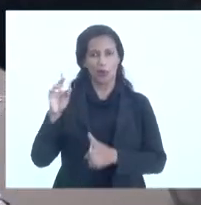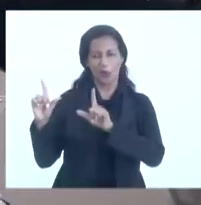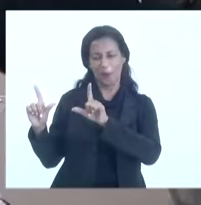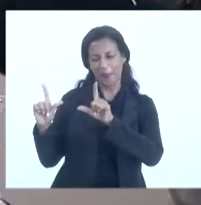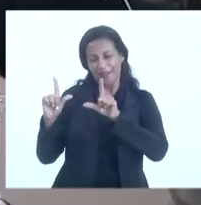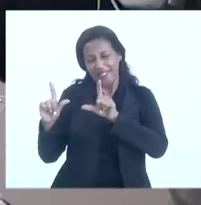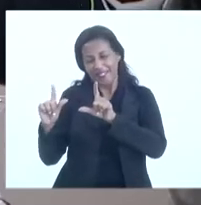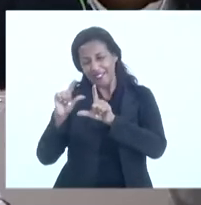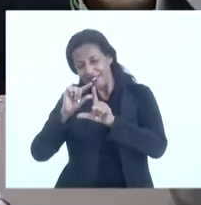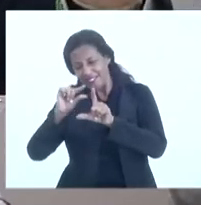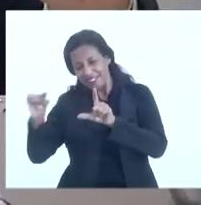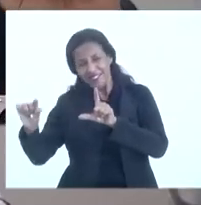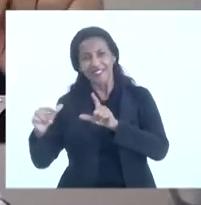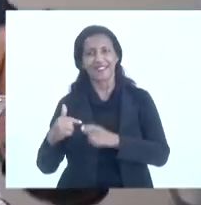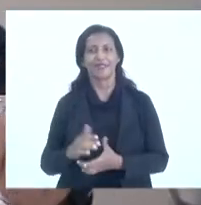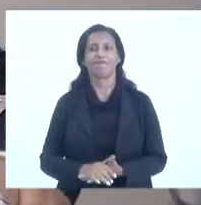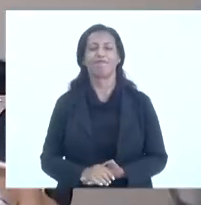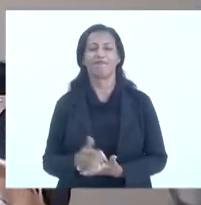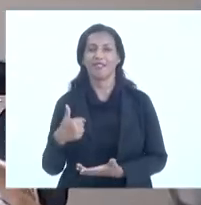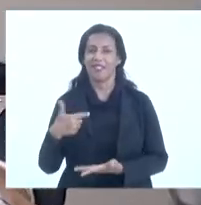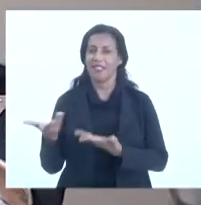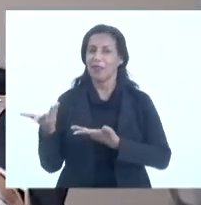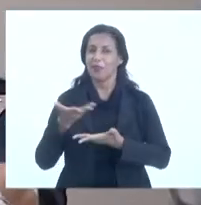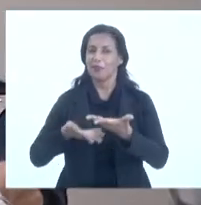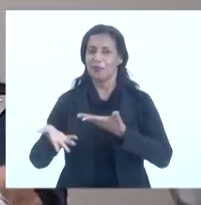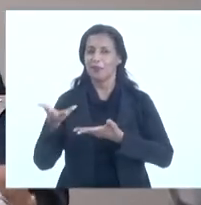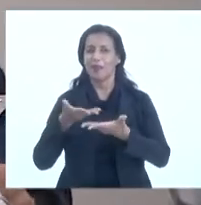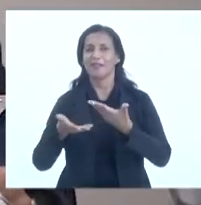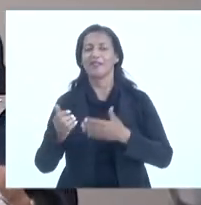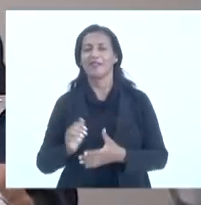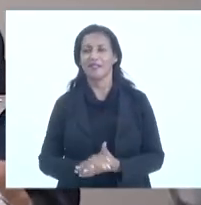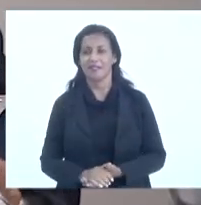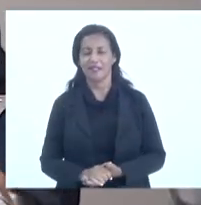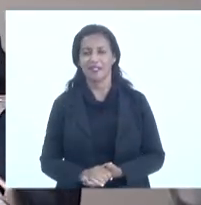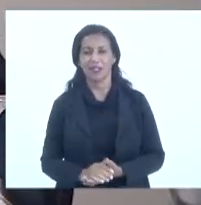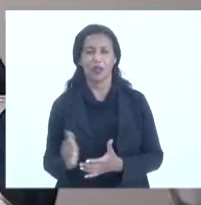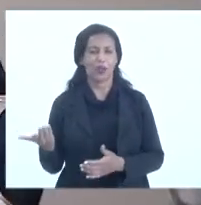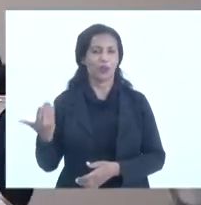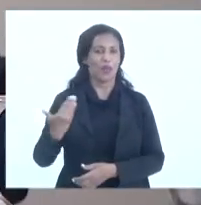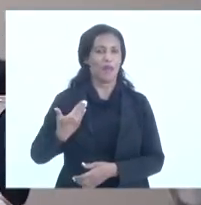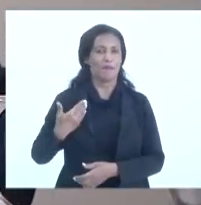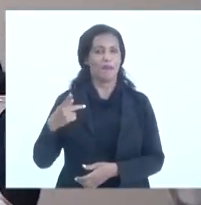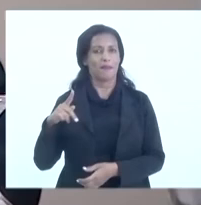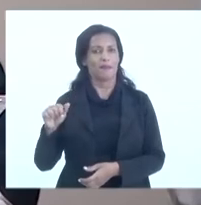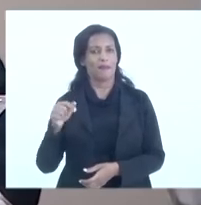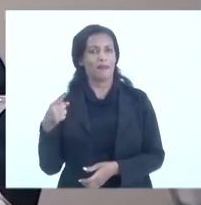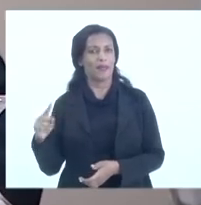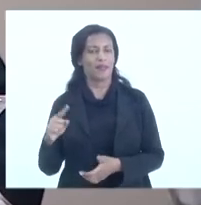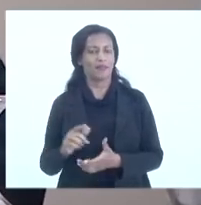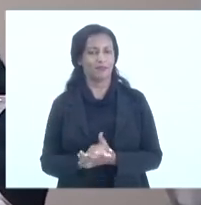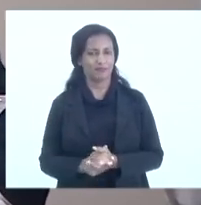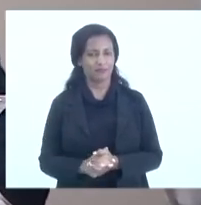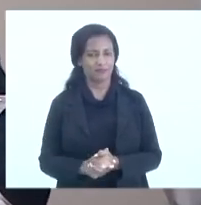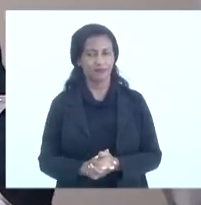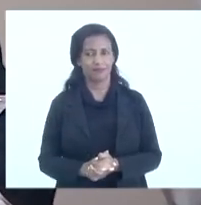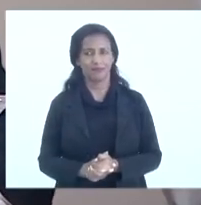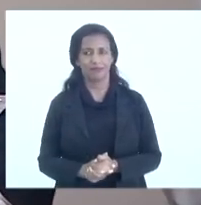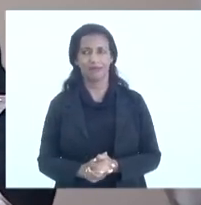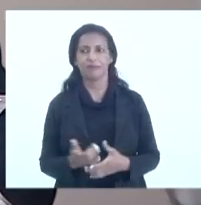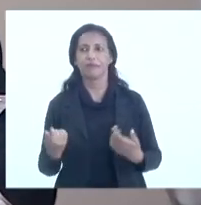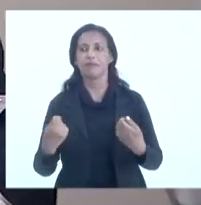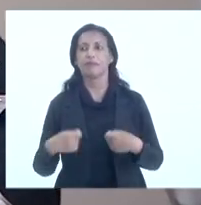plaquinha lá, que eu participei da inauguração com nosso amigo Pezão, governador.